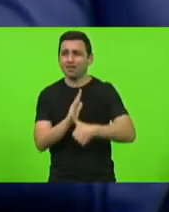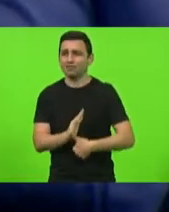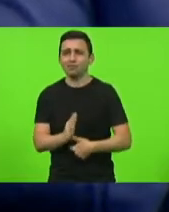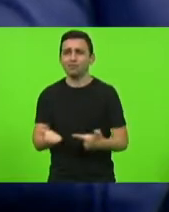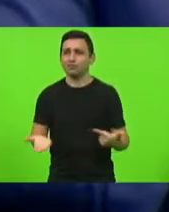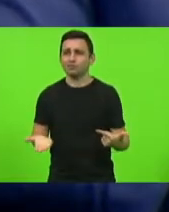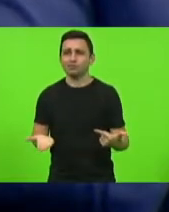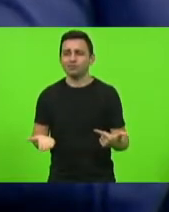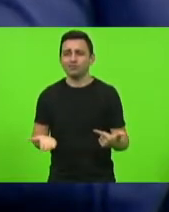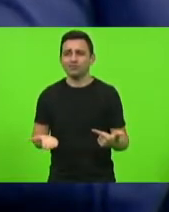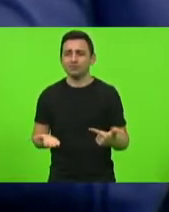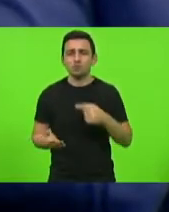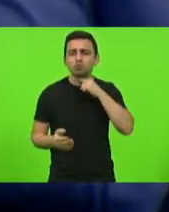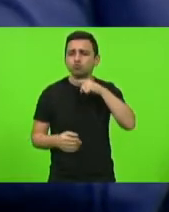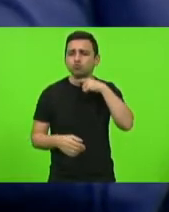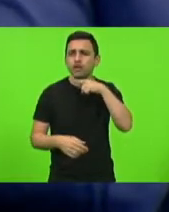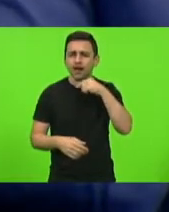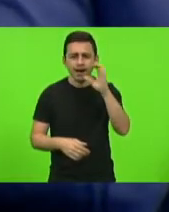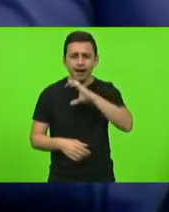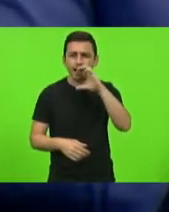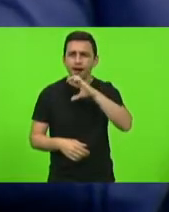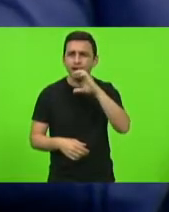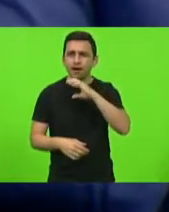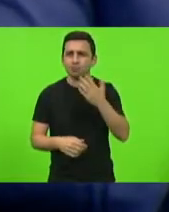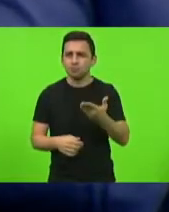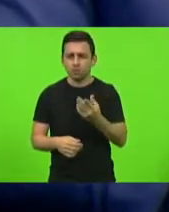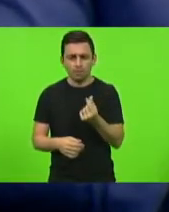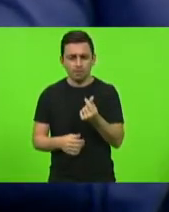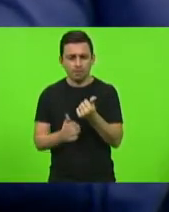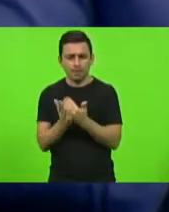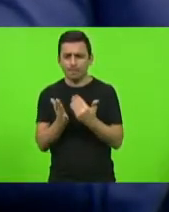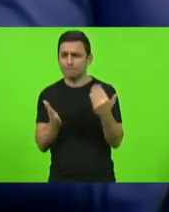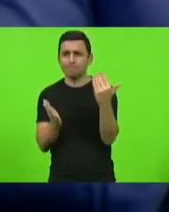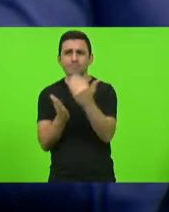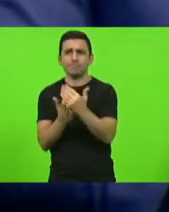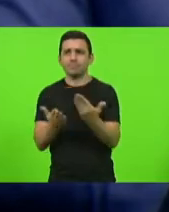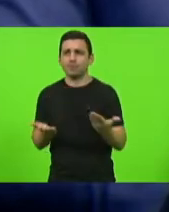que tira a produtividade do Brasil, que aumenta o custo do Brasil, que faz com que